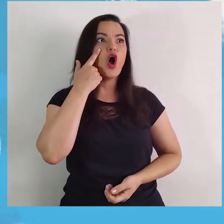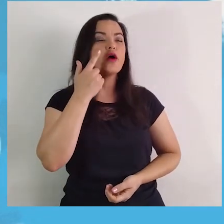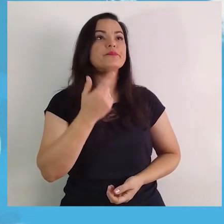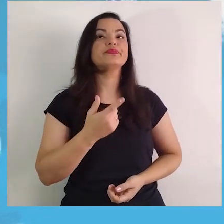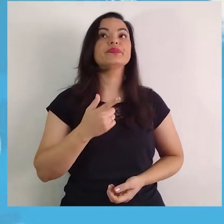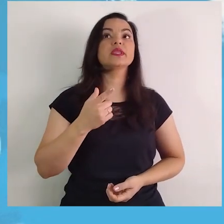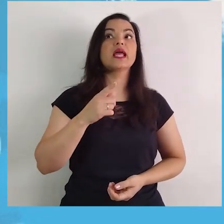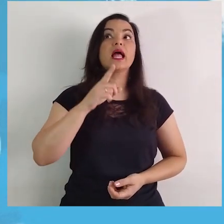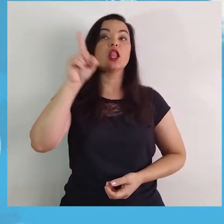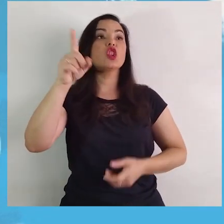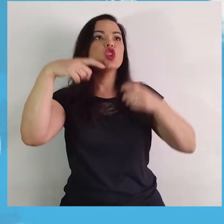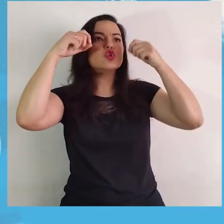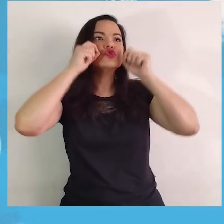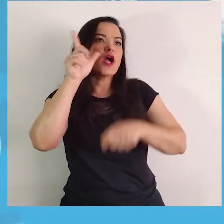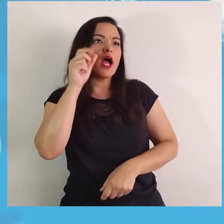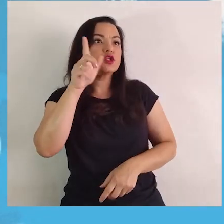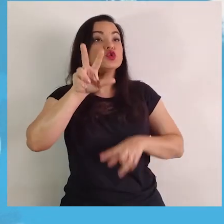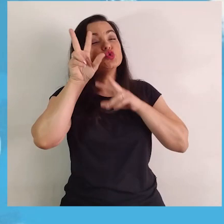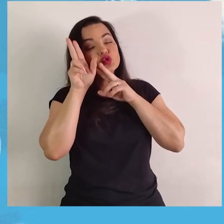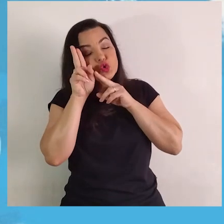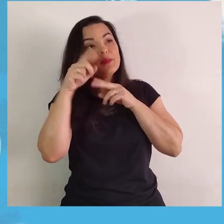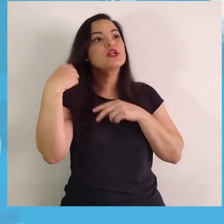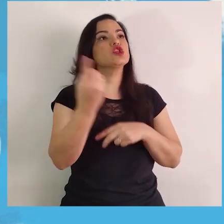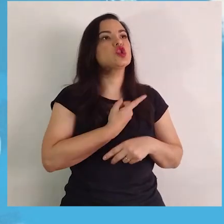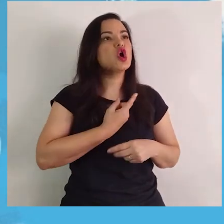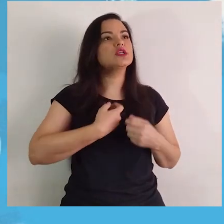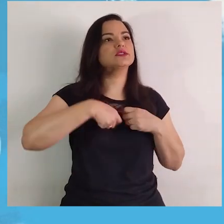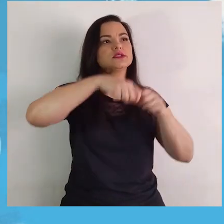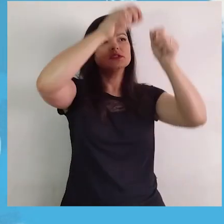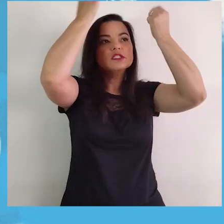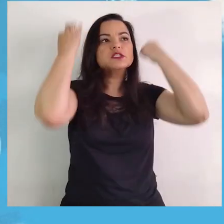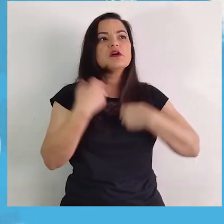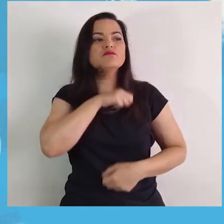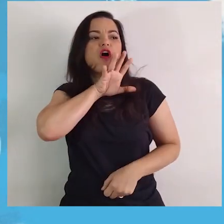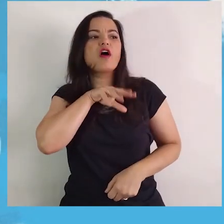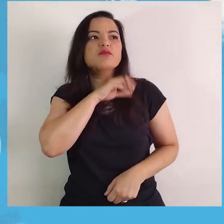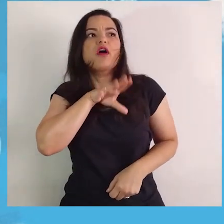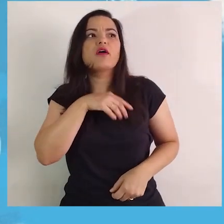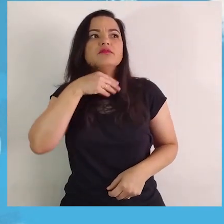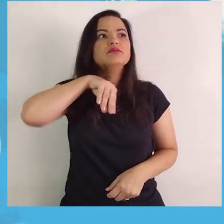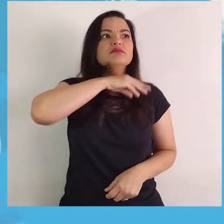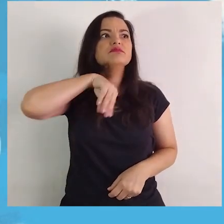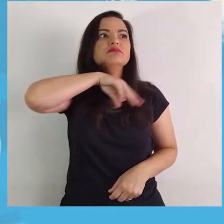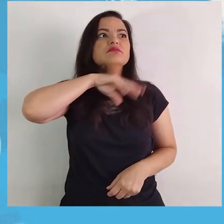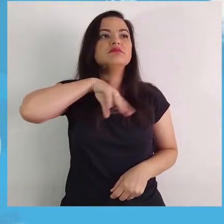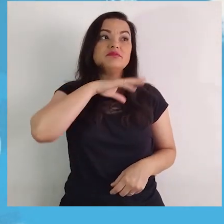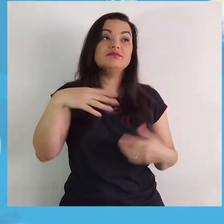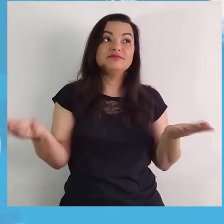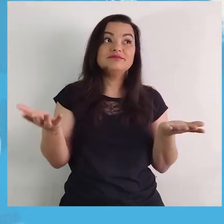Vamos pendurar uma sineta no pescoço do gato e assim, sempre que ele estiver por